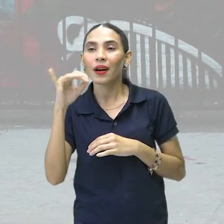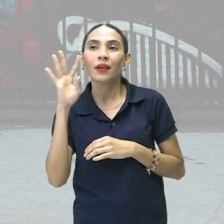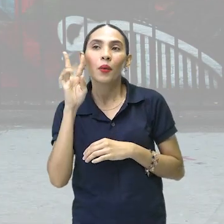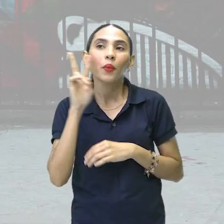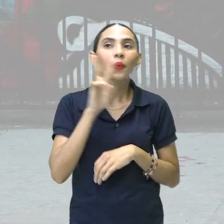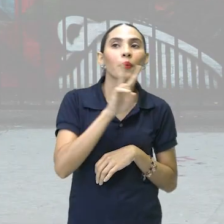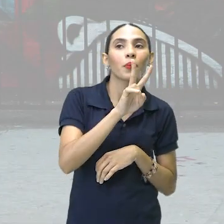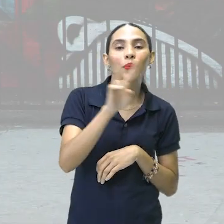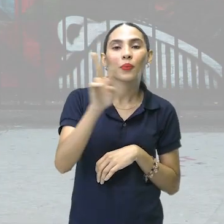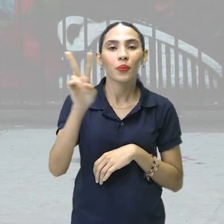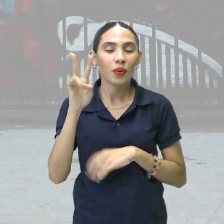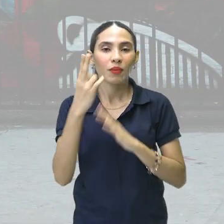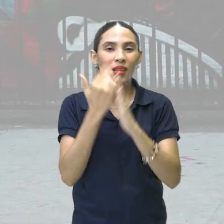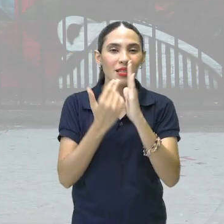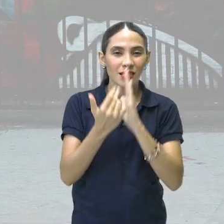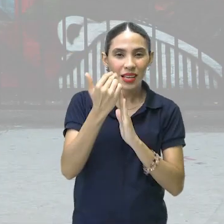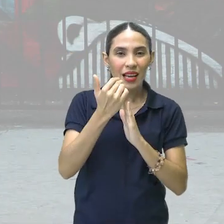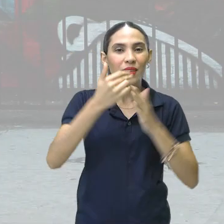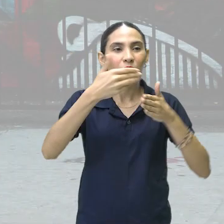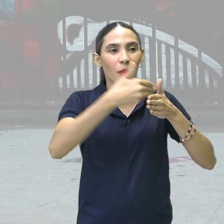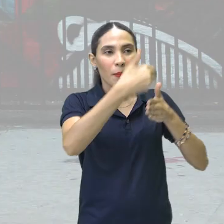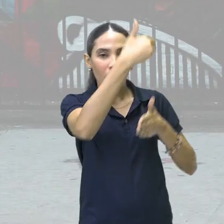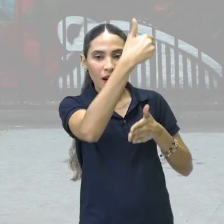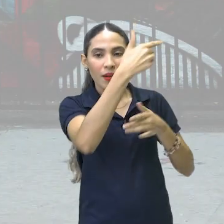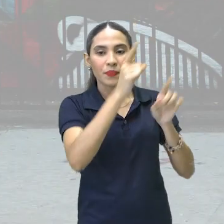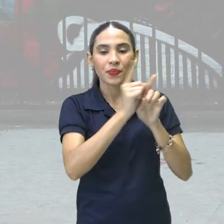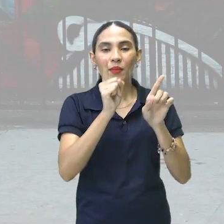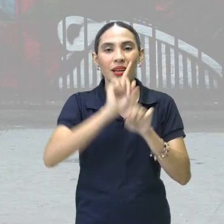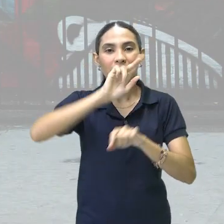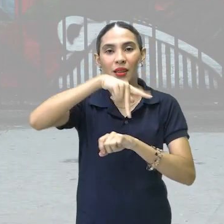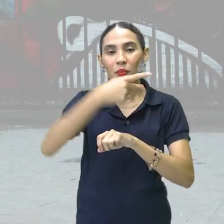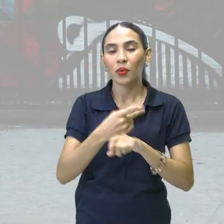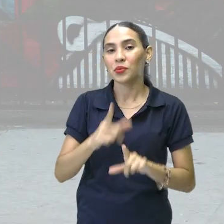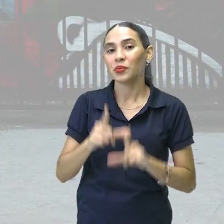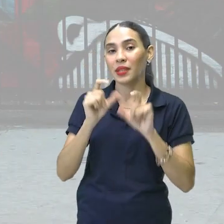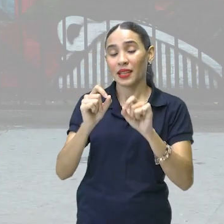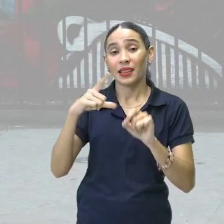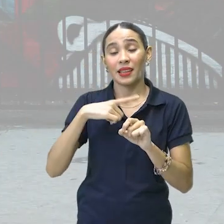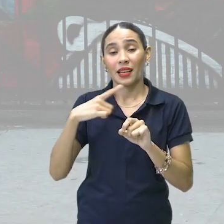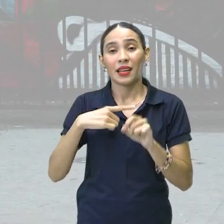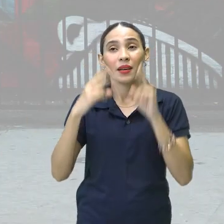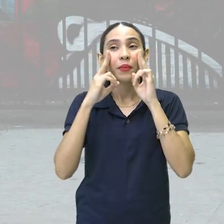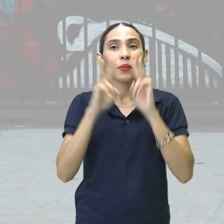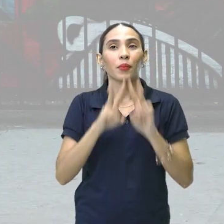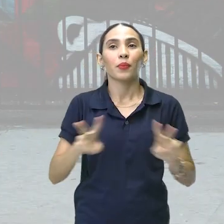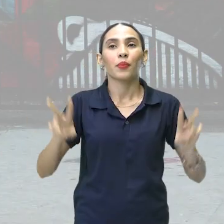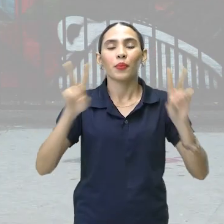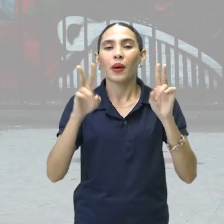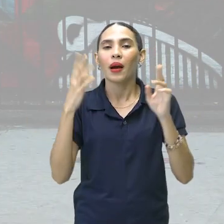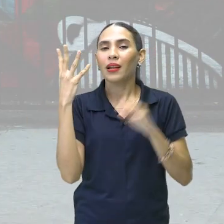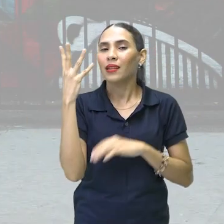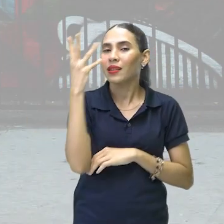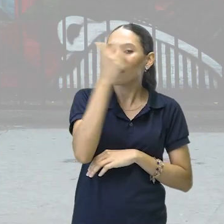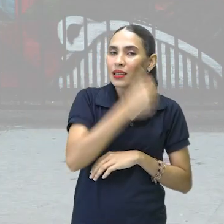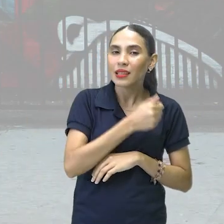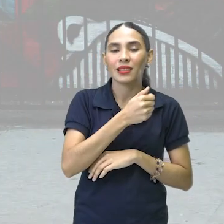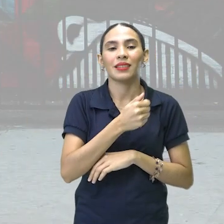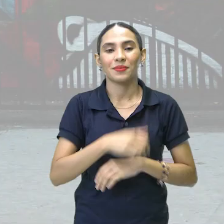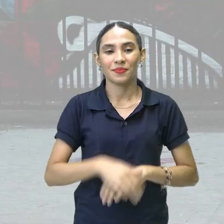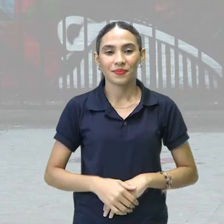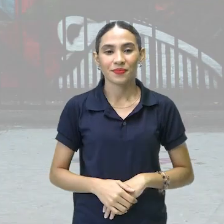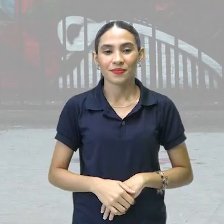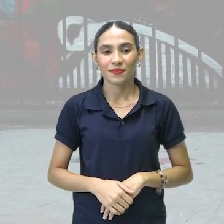vai apreciando esses grafites de grafiteiros famosos e depois tem uma vista linda lá da